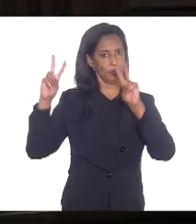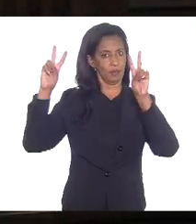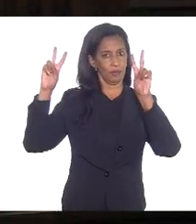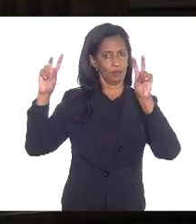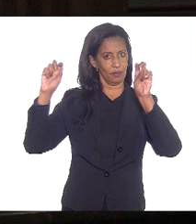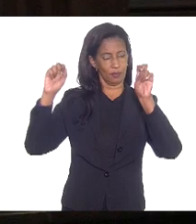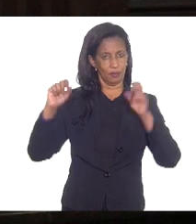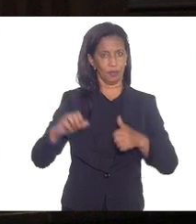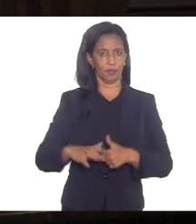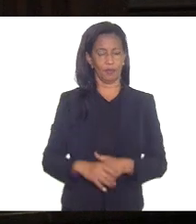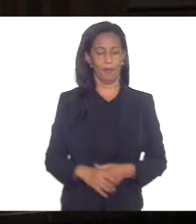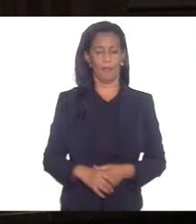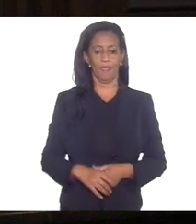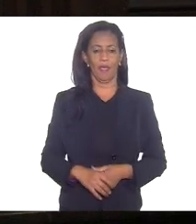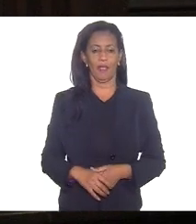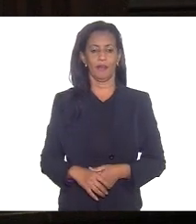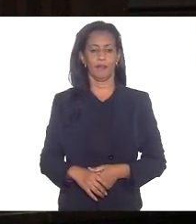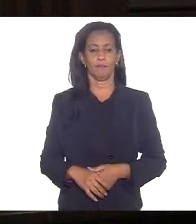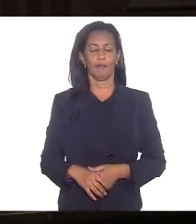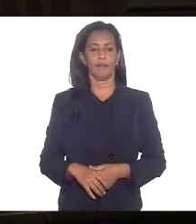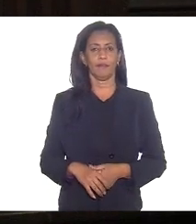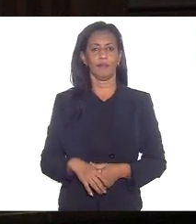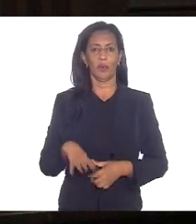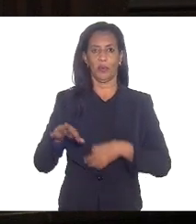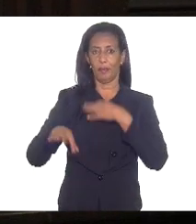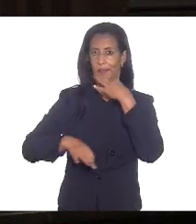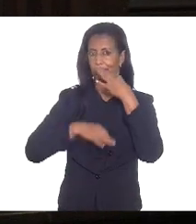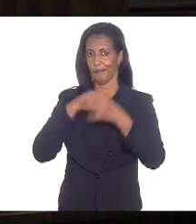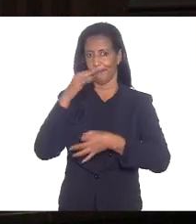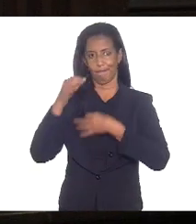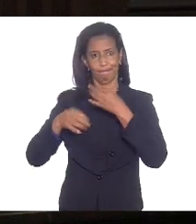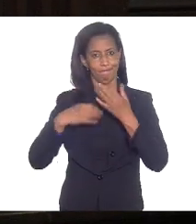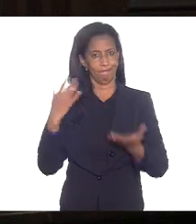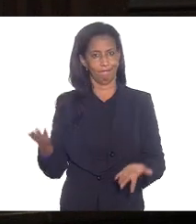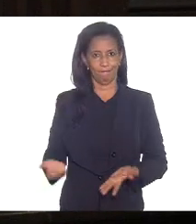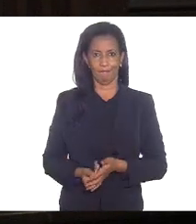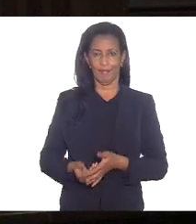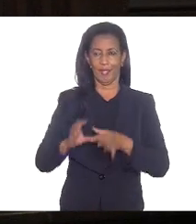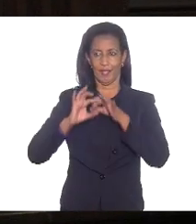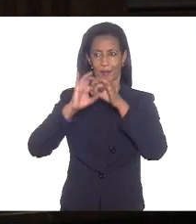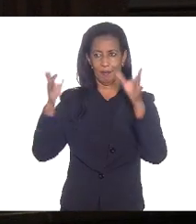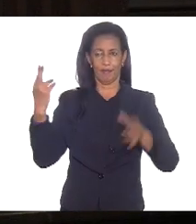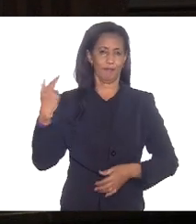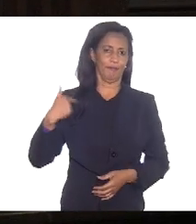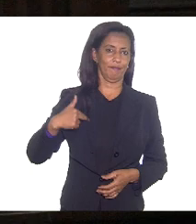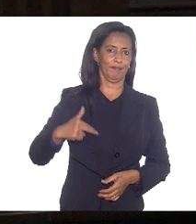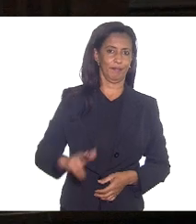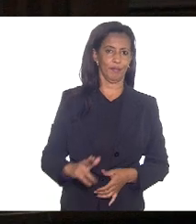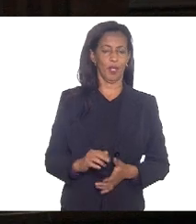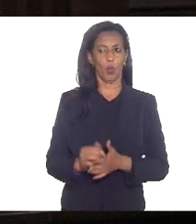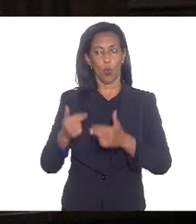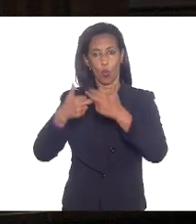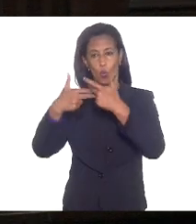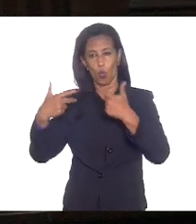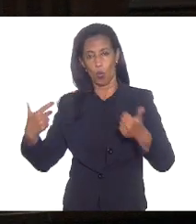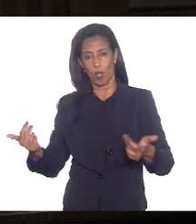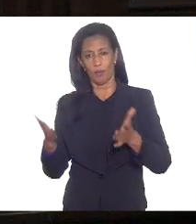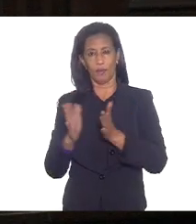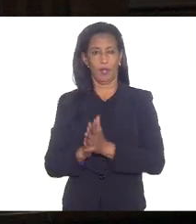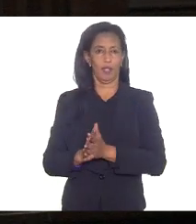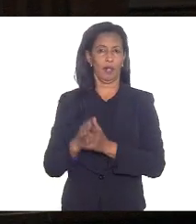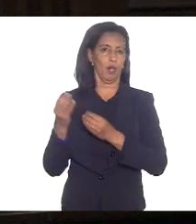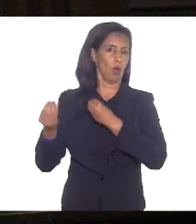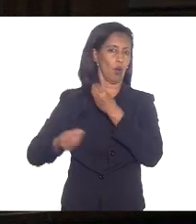aspas. É inquestionável que a liberdade religiosa qualifica-se como